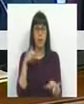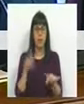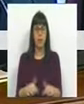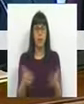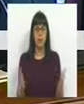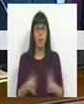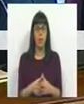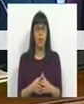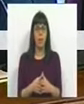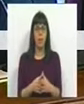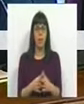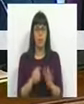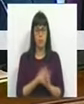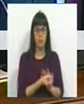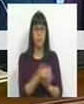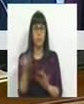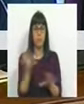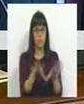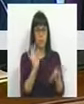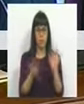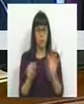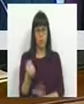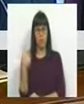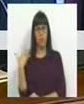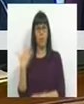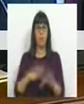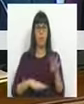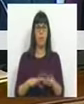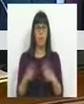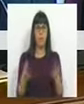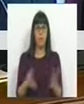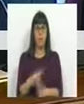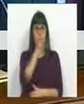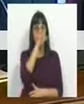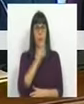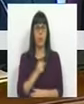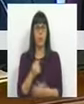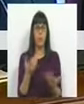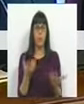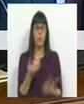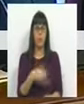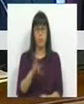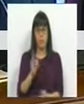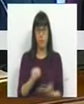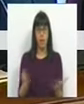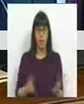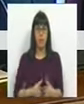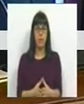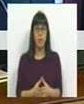Parlamento que as centenas de nomeações recentemente feitas pelo Governo do Partido